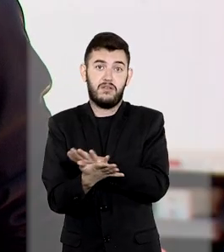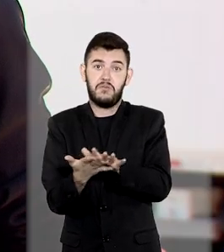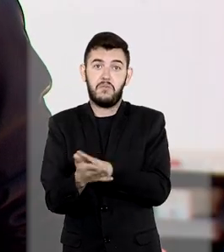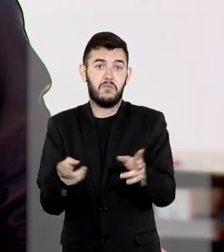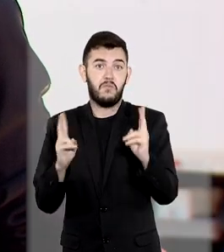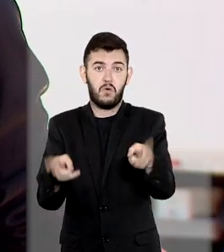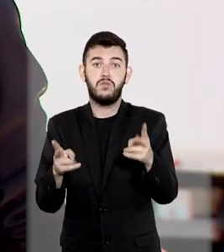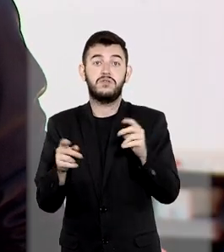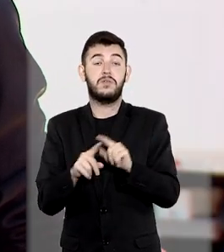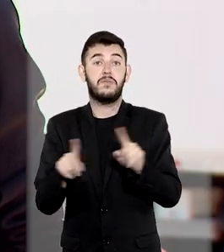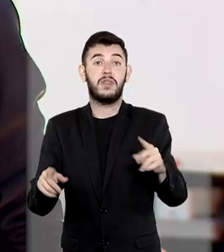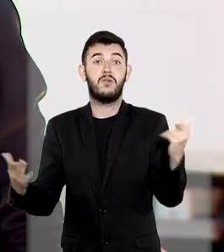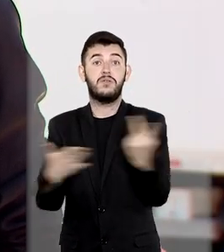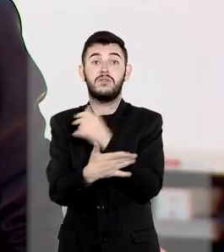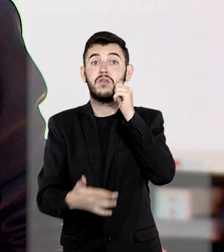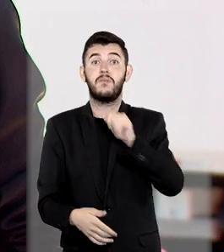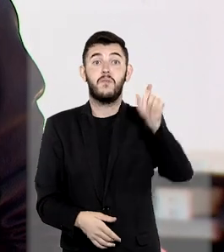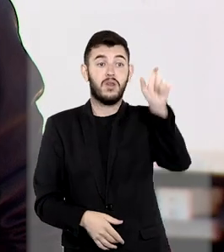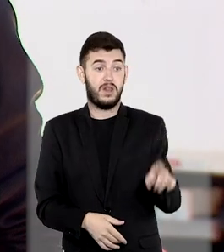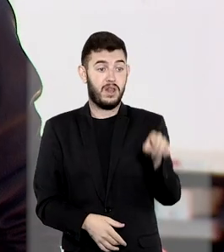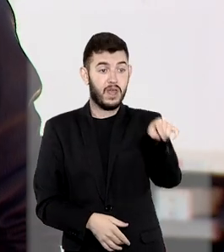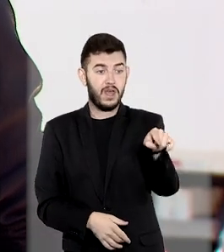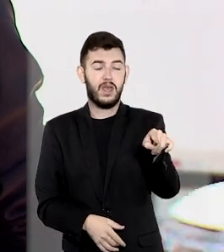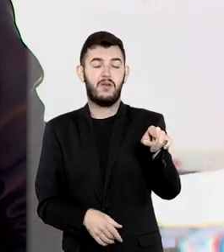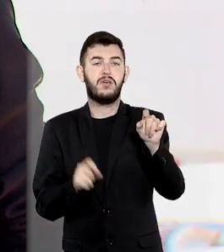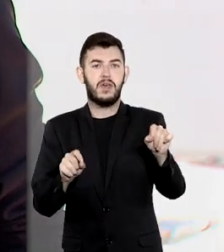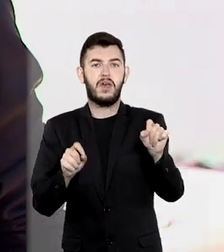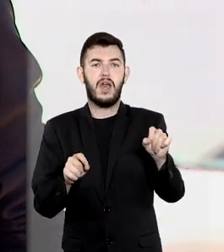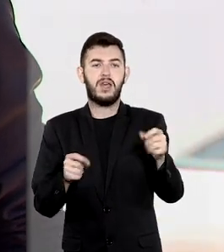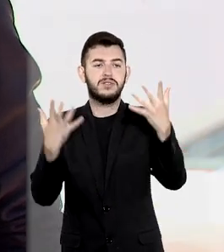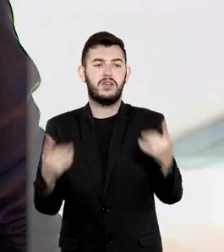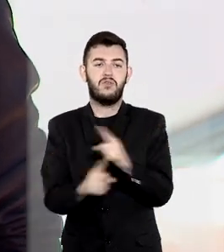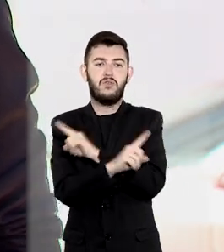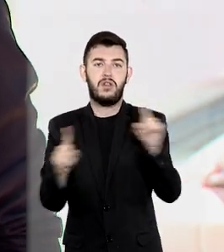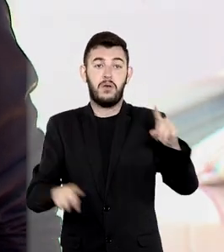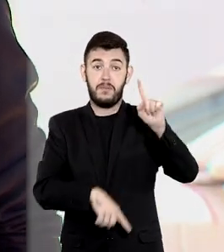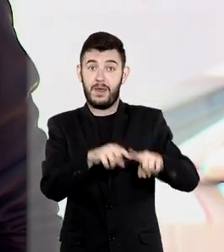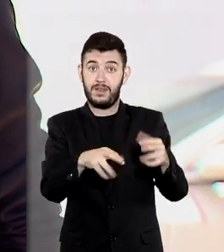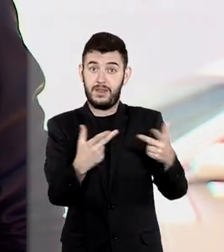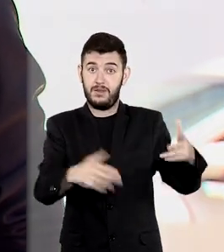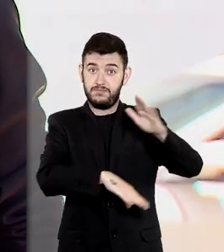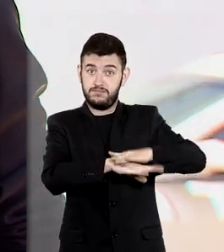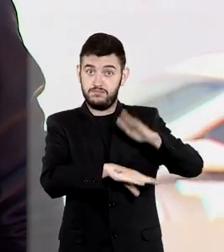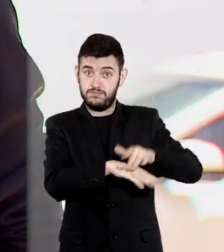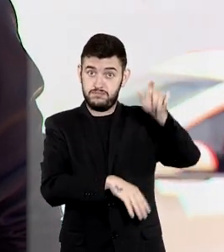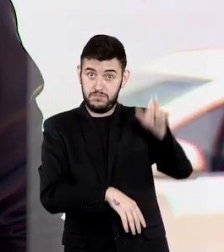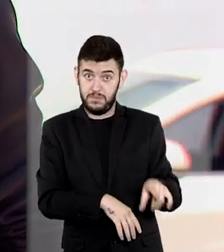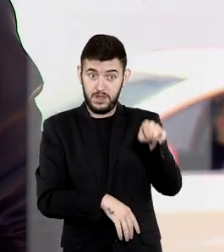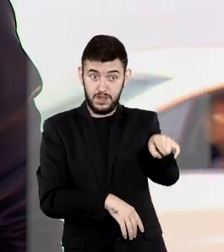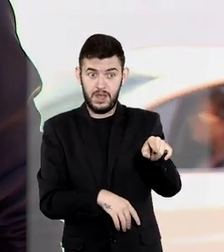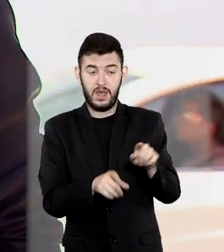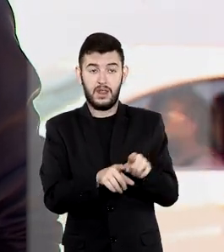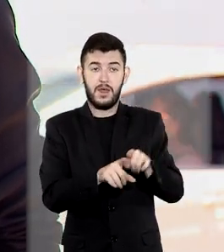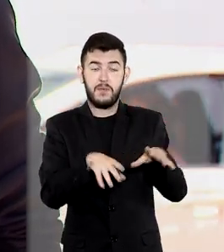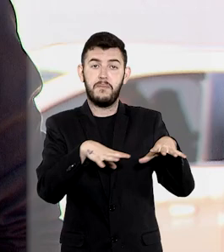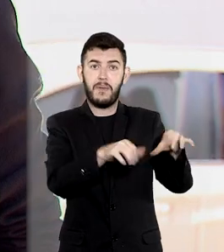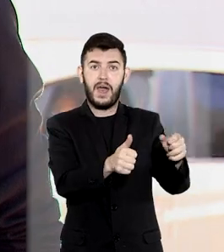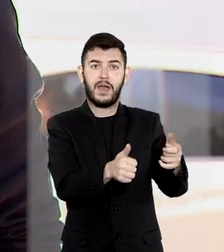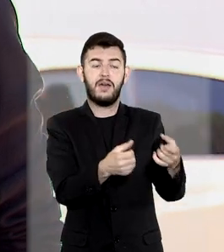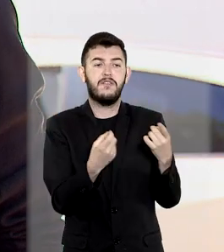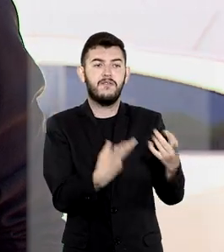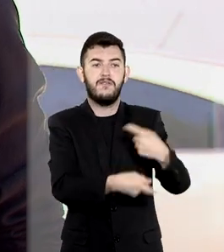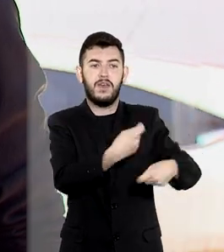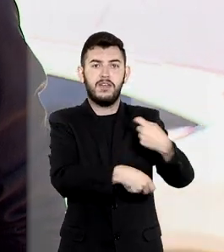caso analisado, uma mulher contestou a penhora de móveis e eletrodomésticos que seriam apenas dela para o pagamento de uma dívida de